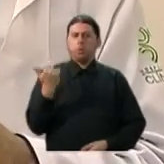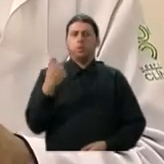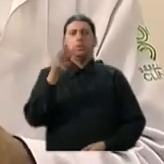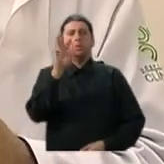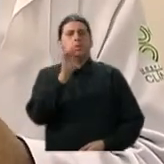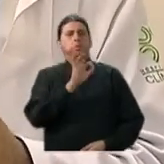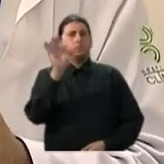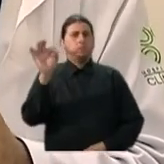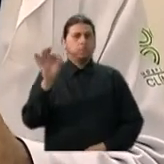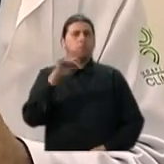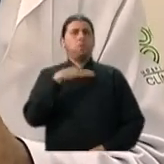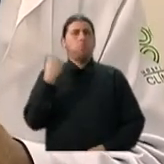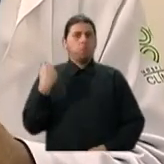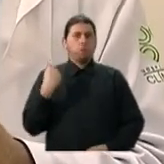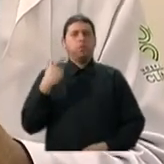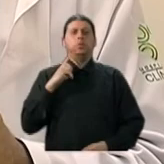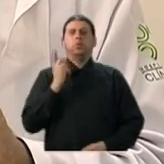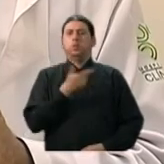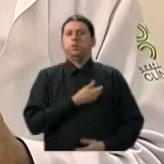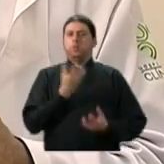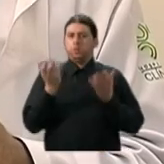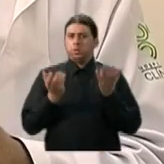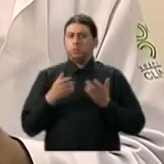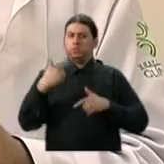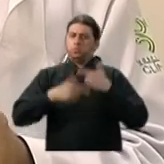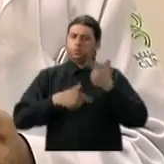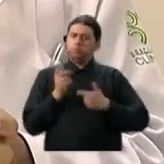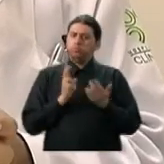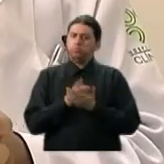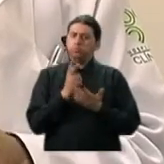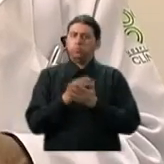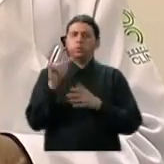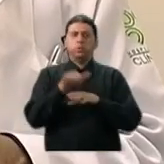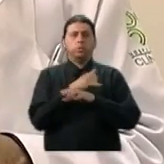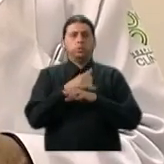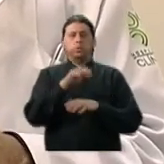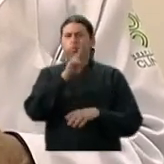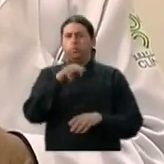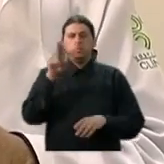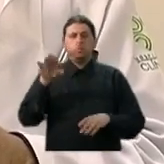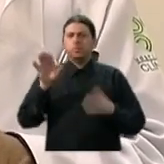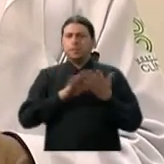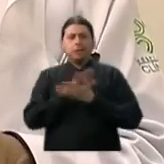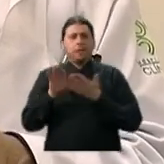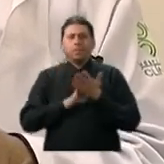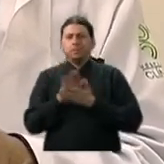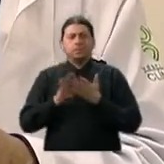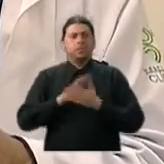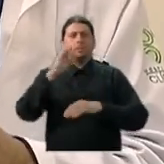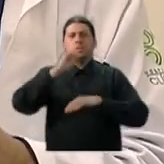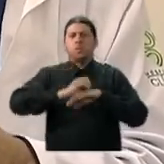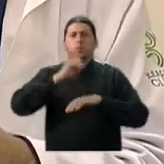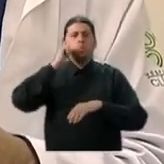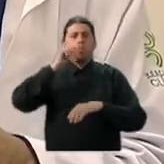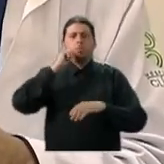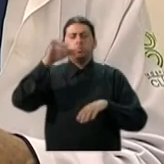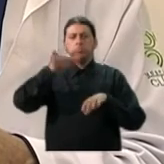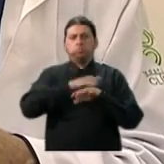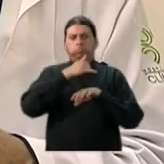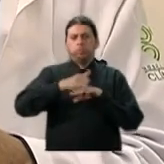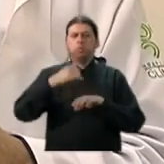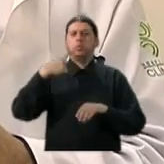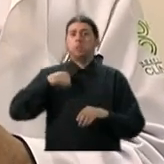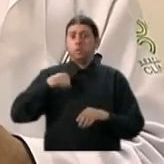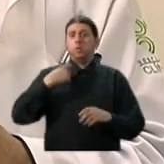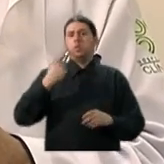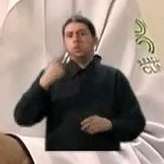30%. A gente está trabalhando para que isso não ocorra mais em mulher nenhuma. Porque eu, como médico, como